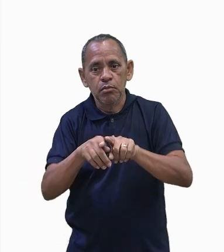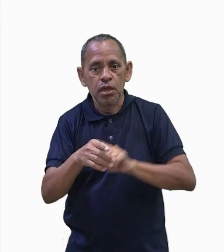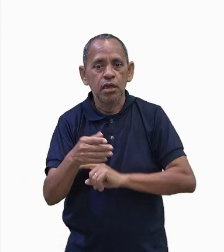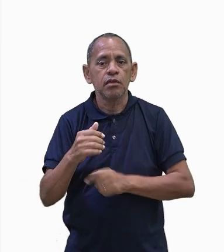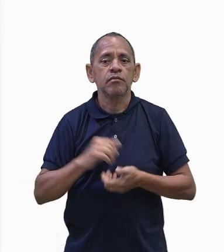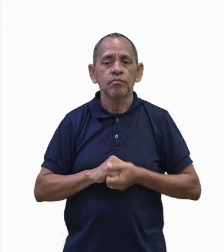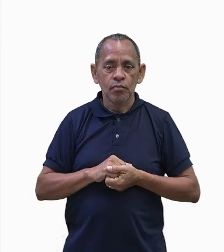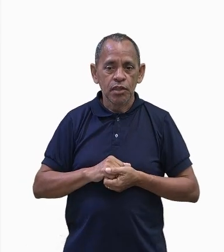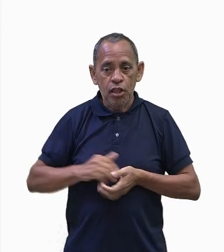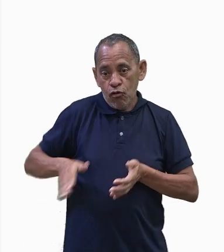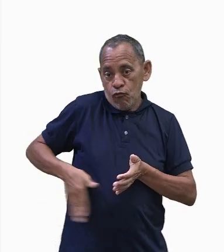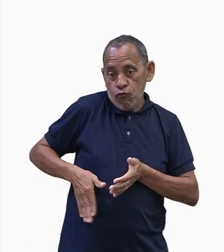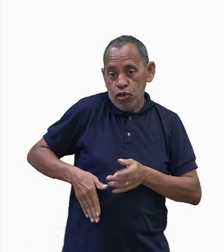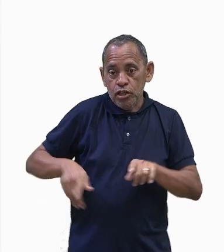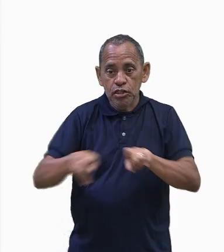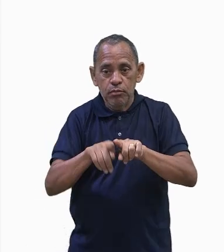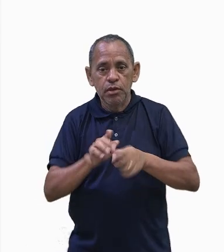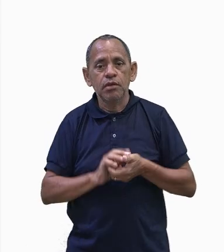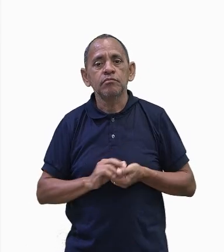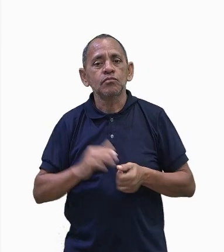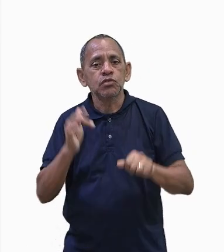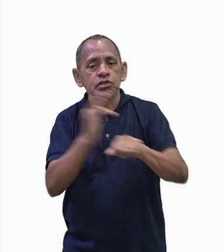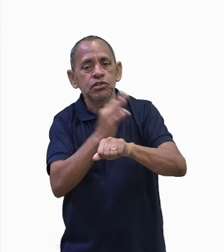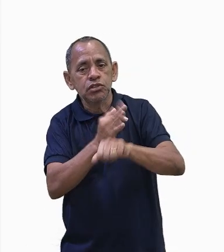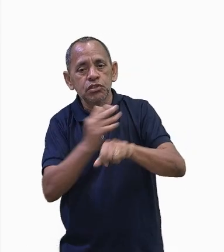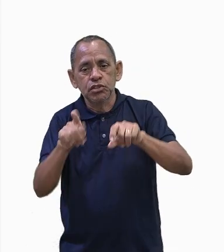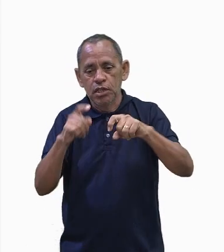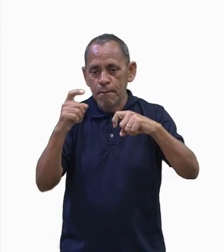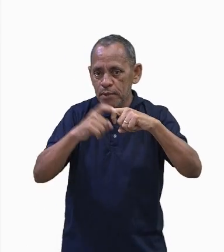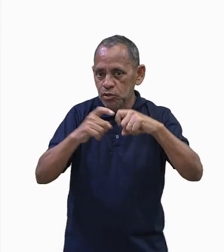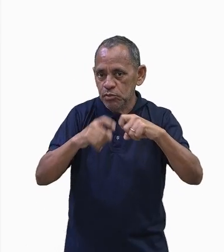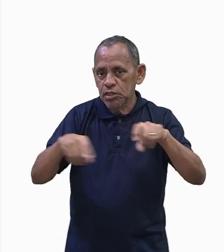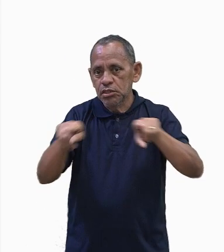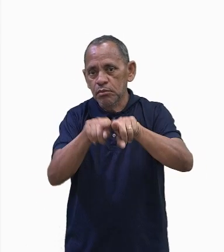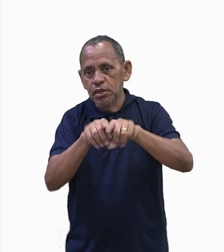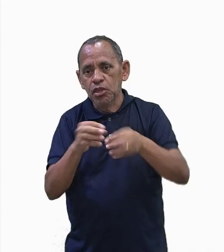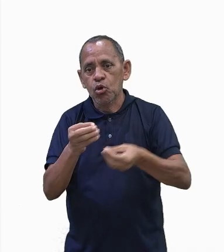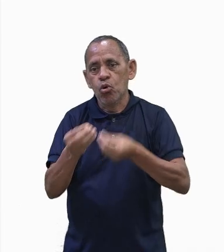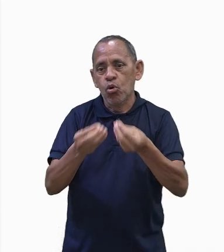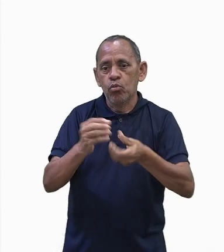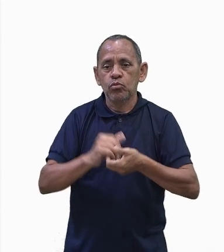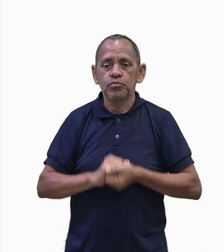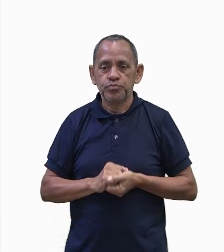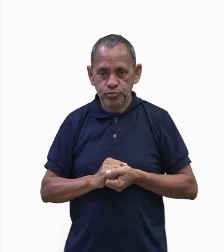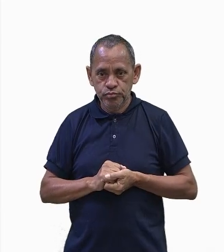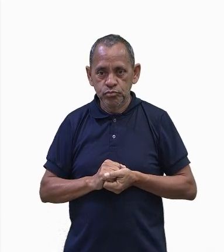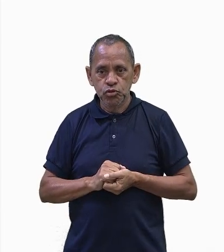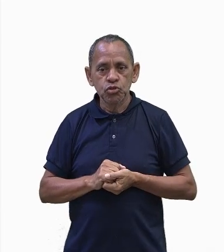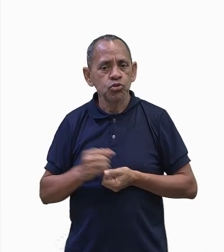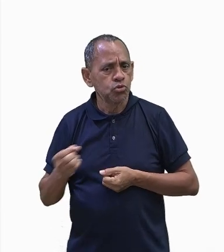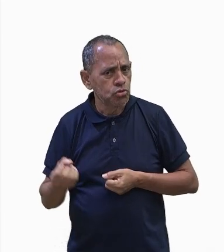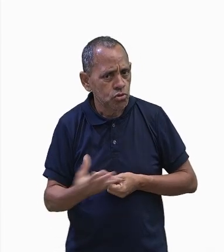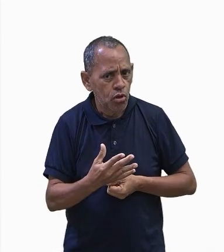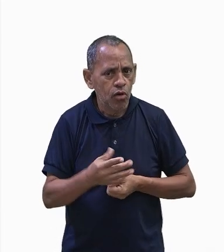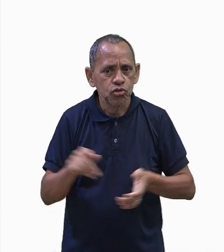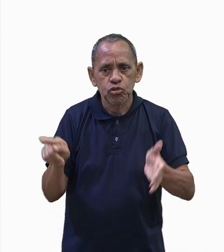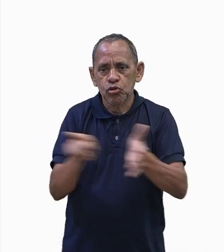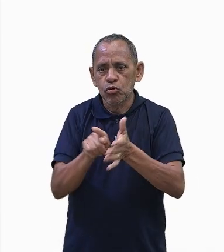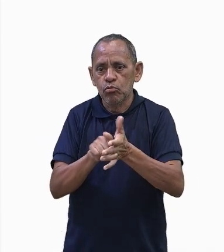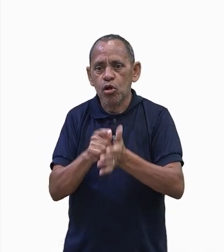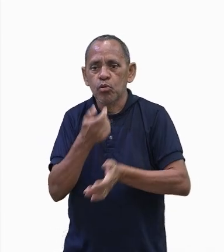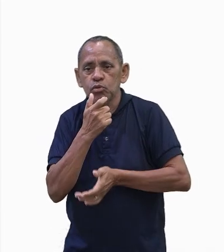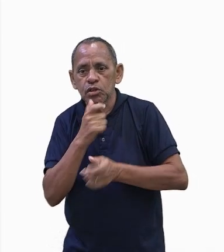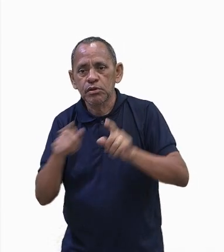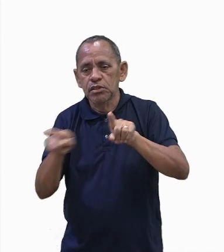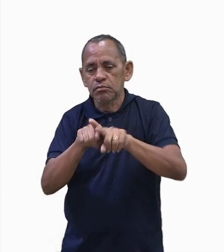em testes de medicamentos para testar a segurança e a eficácia de novos medicamentos em células humanas. Uma